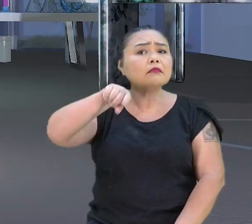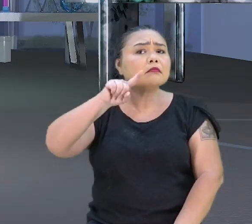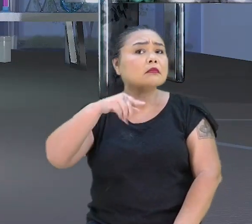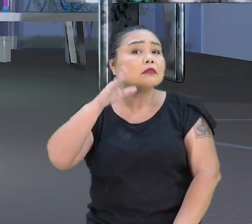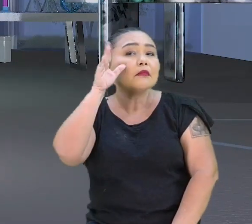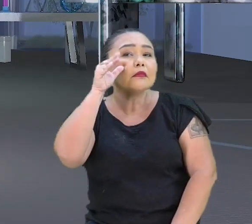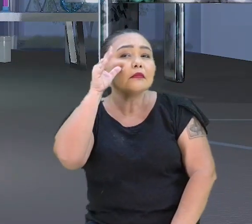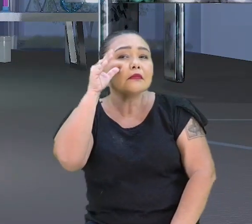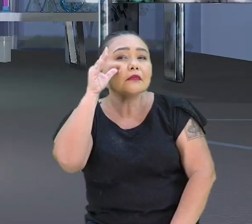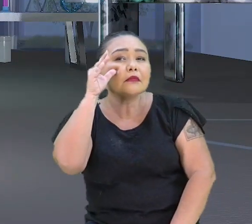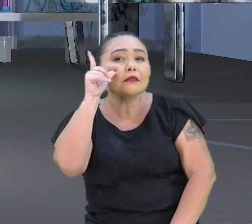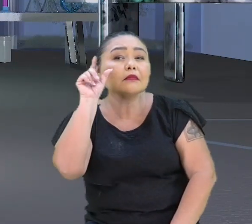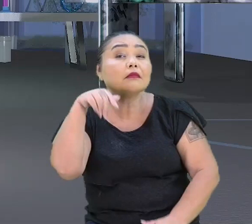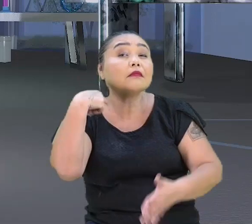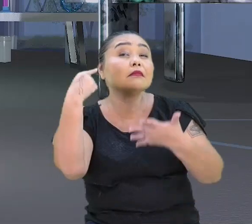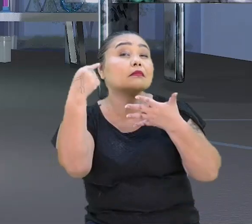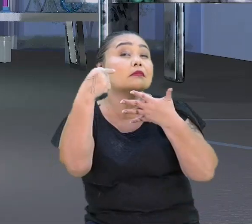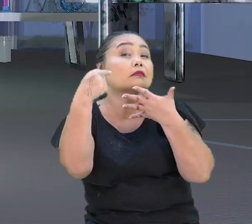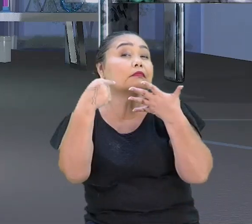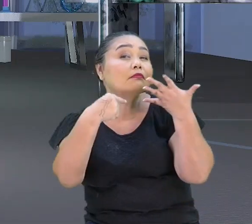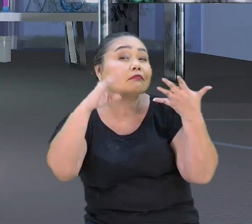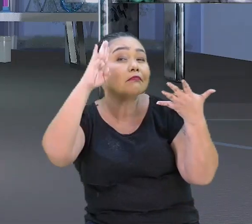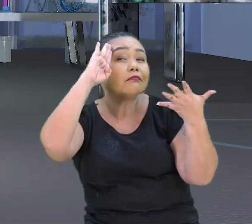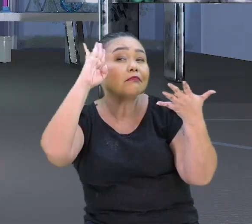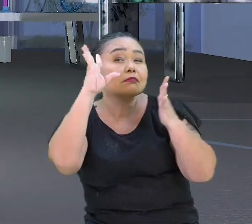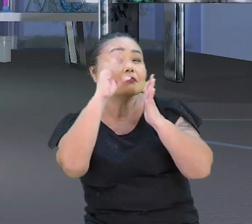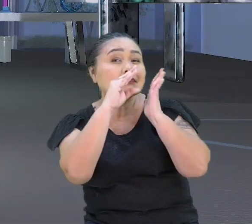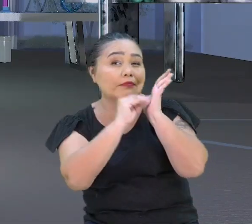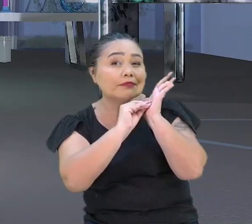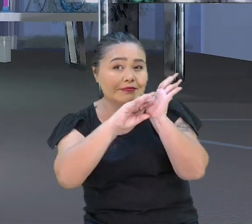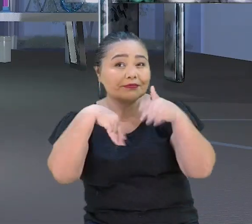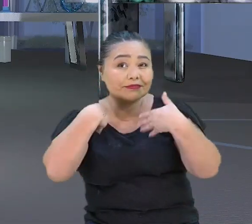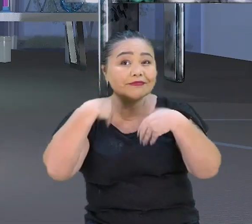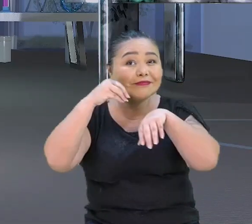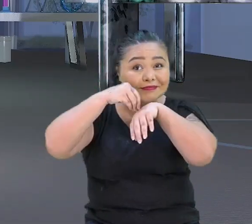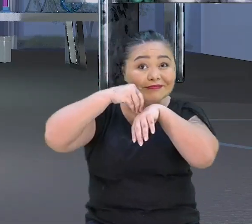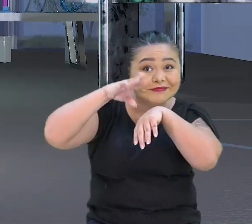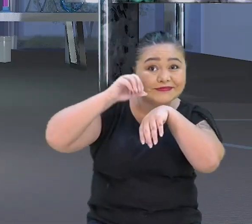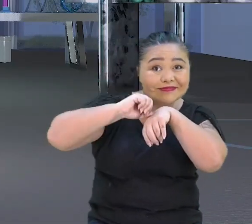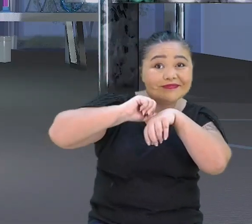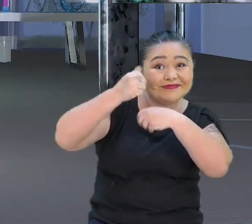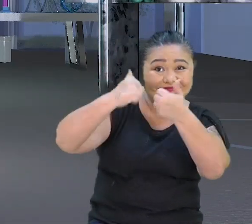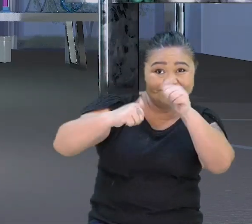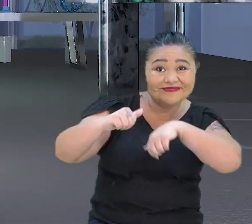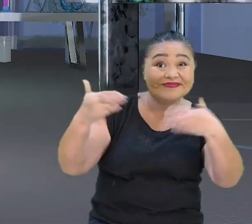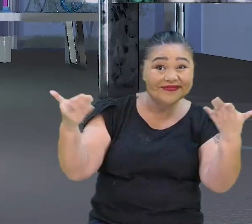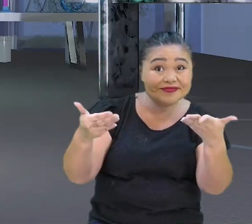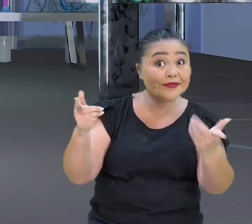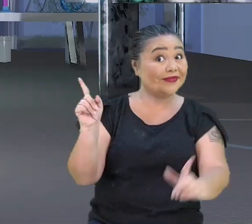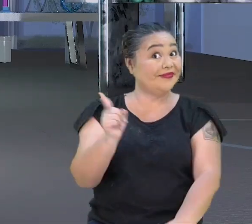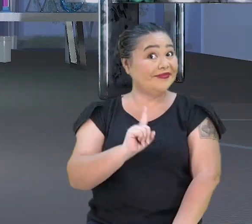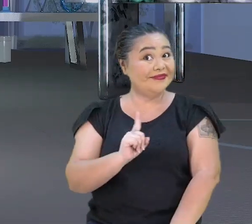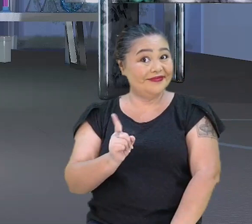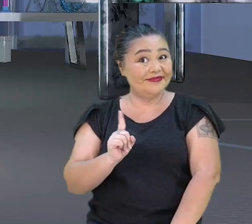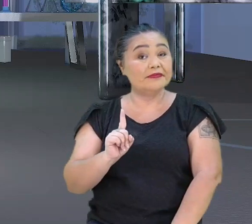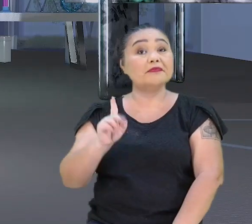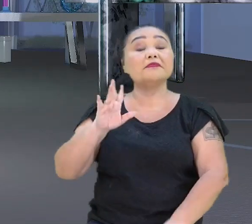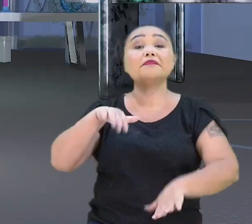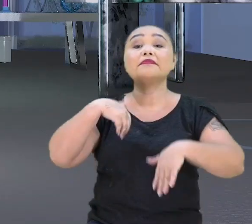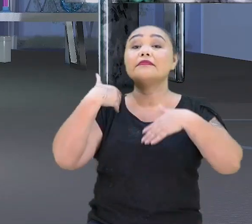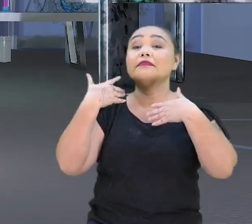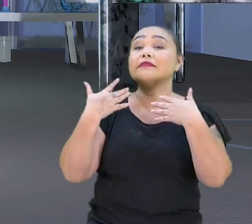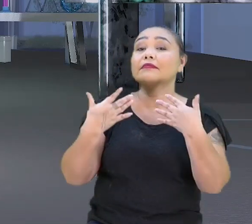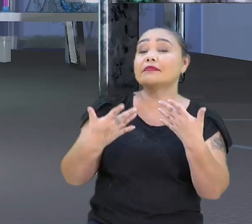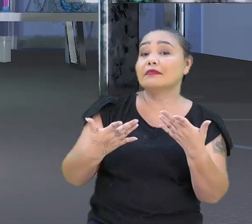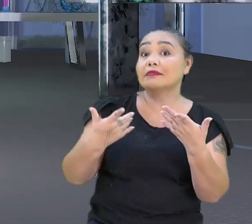para saber quais são os principais conteúdos que nós vamos trabalhar nessa avaliação? Então, né? Por isso que a gente vai agora para a